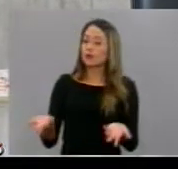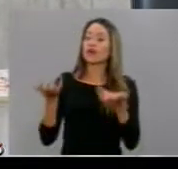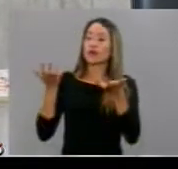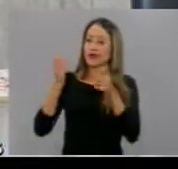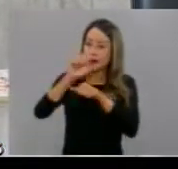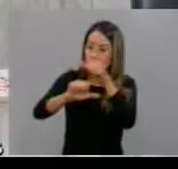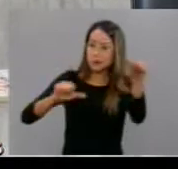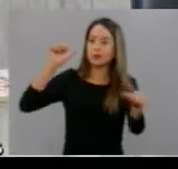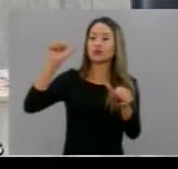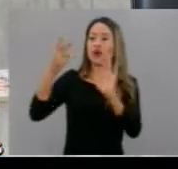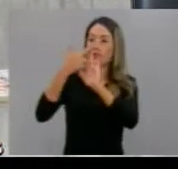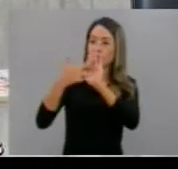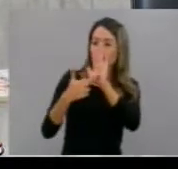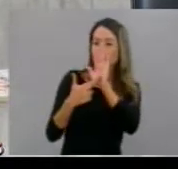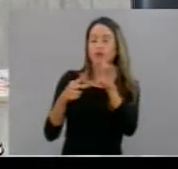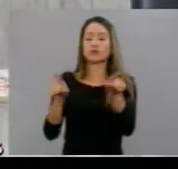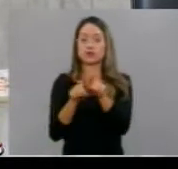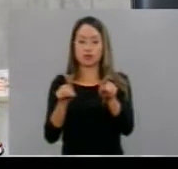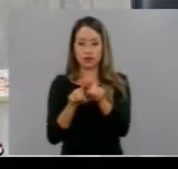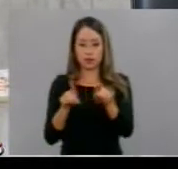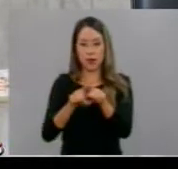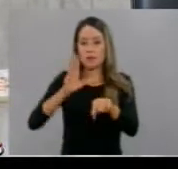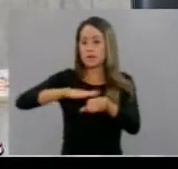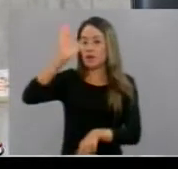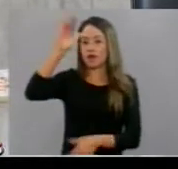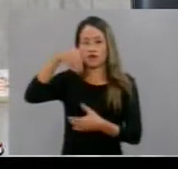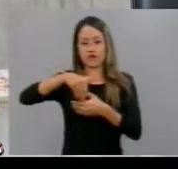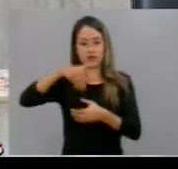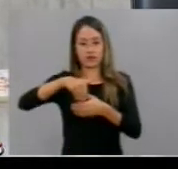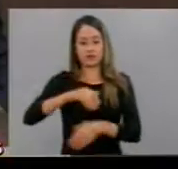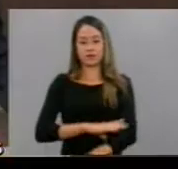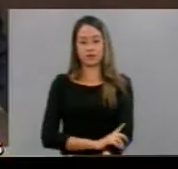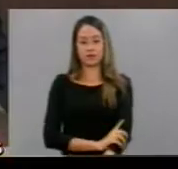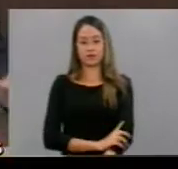mudada essa regra, para que sejam os mais votados os eleitos.